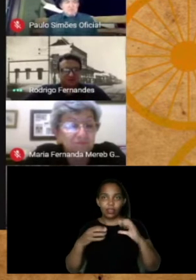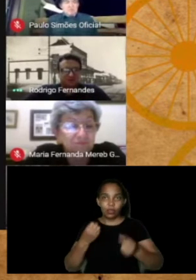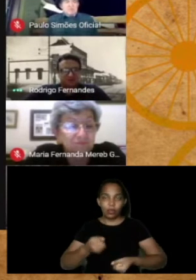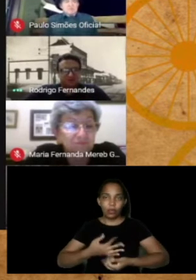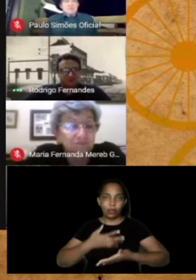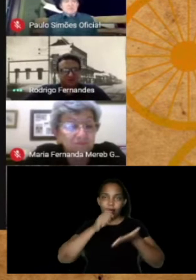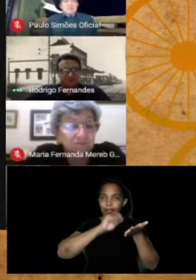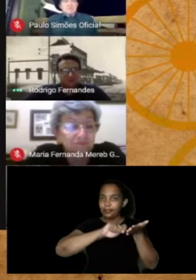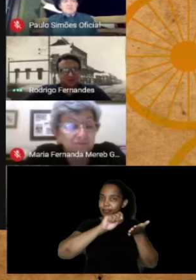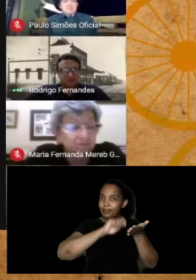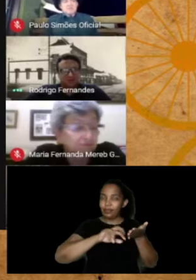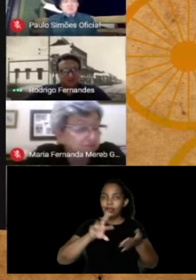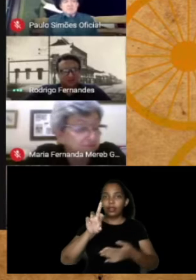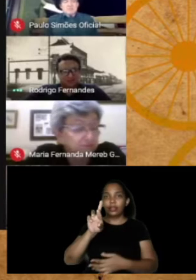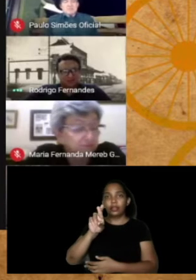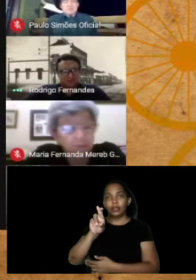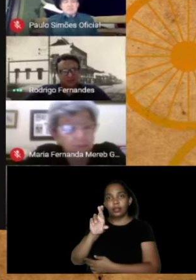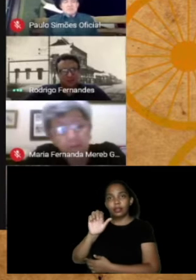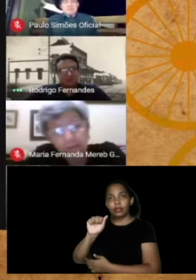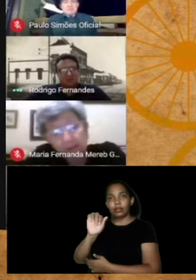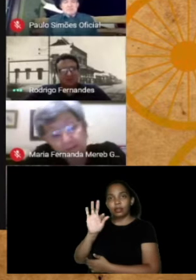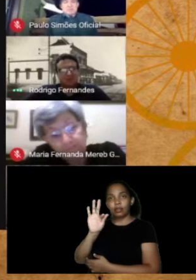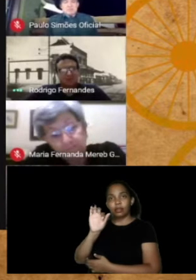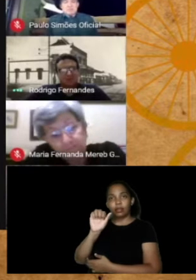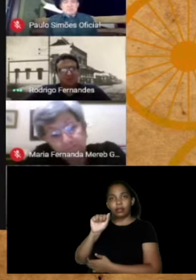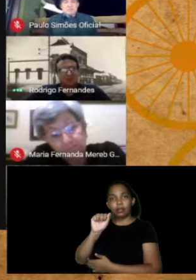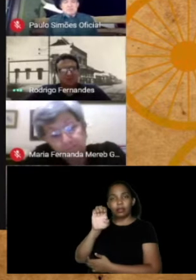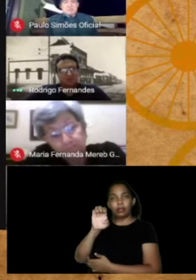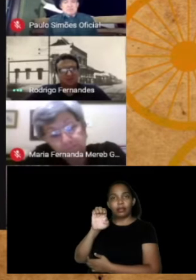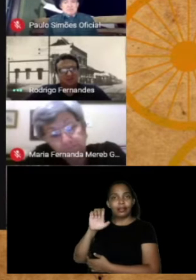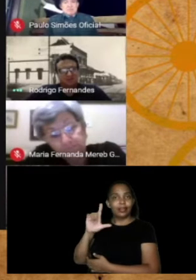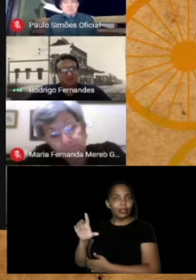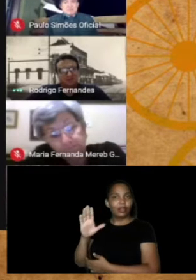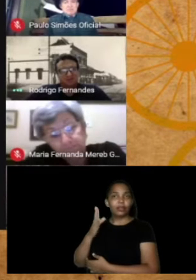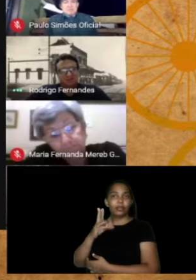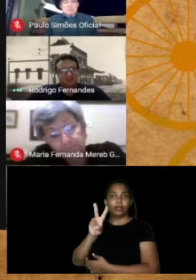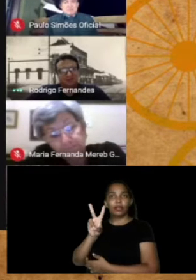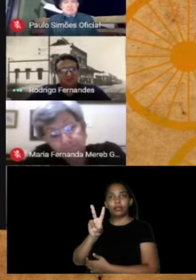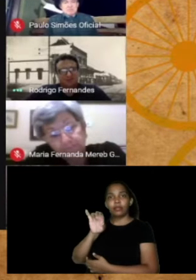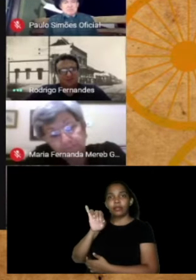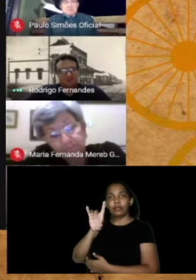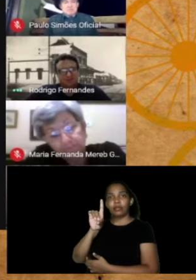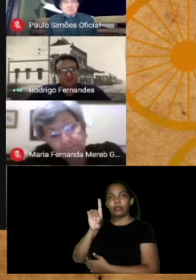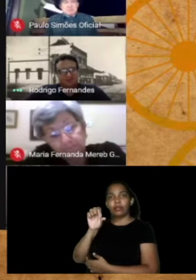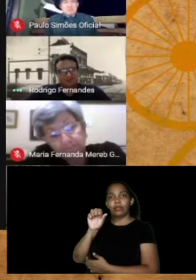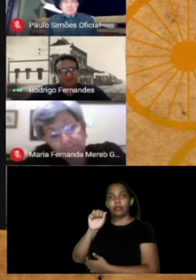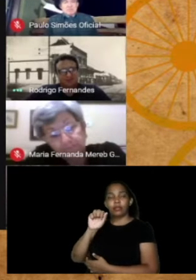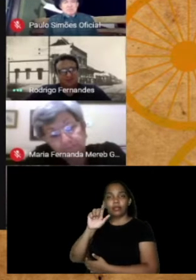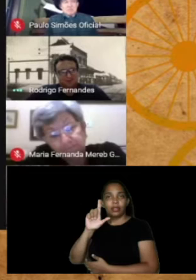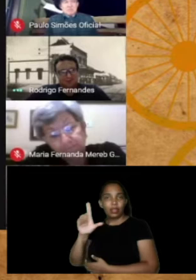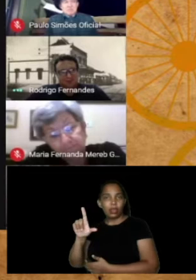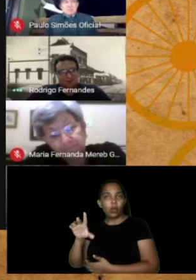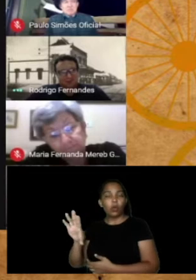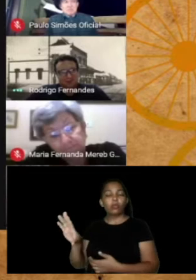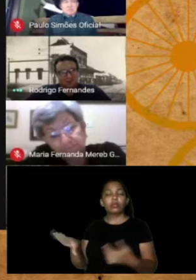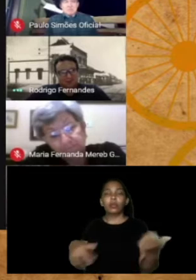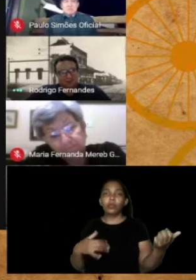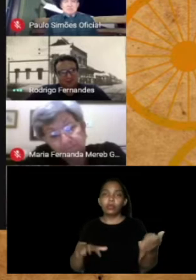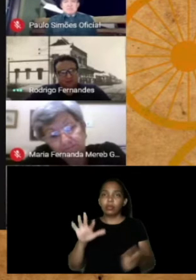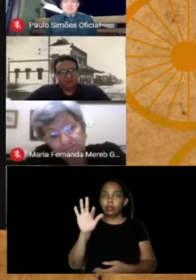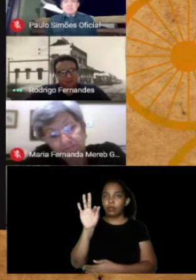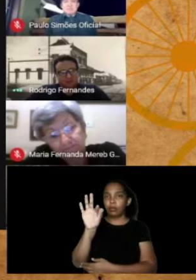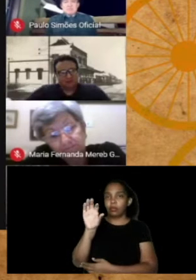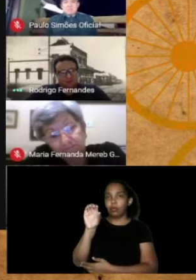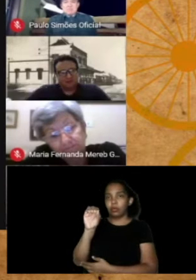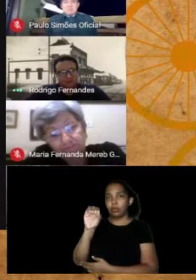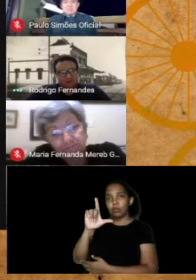Rafael Vital, instrumentista e compositor da nova geração da música regional folk. A canção de Rafael